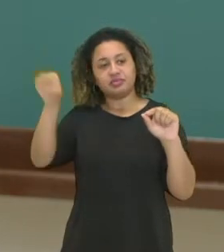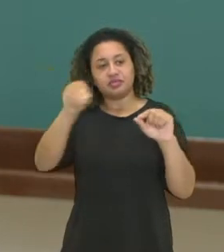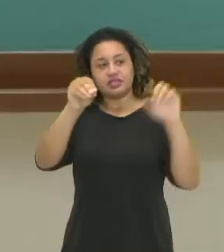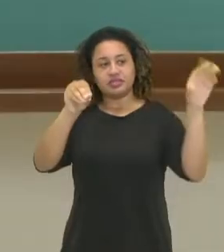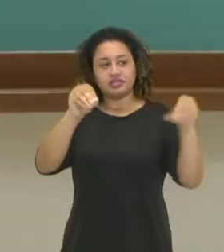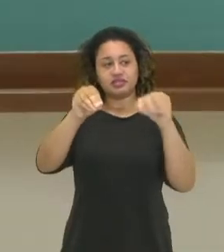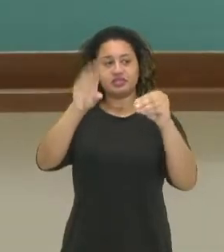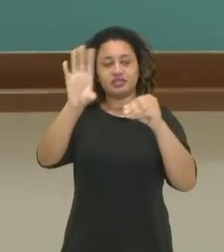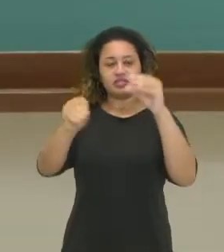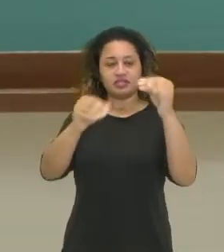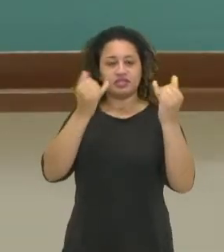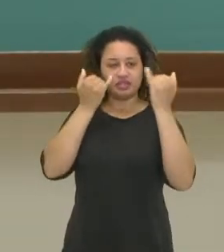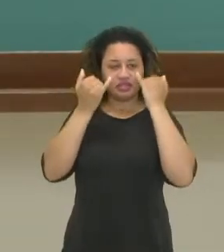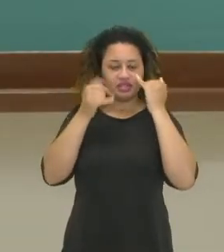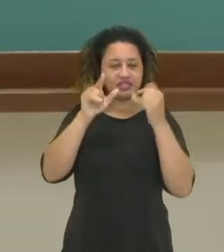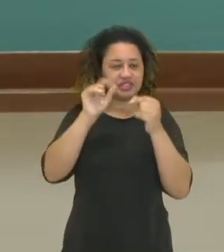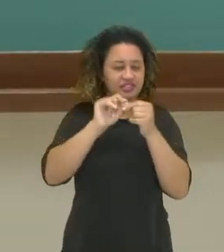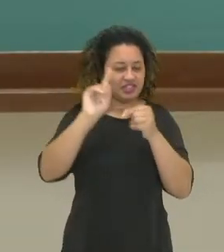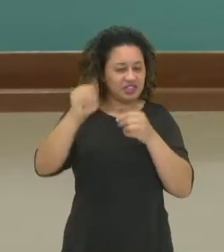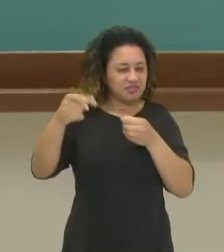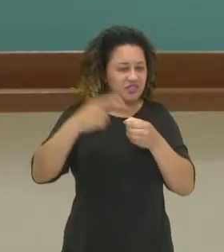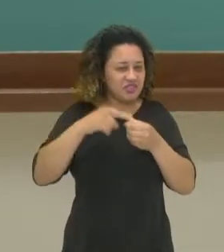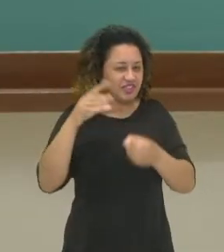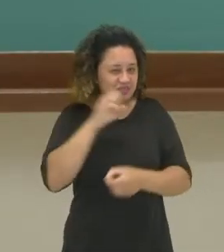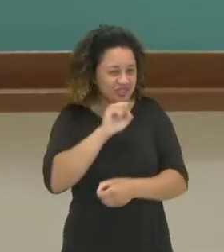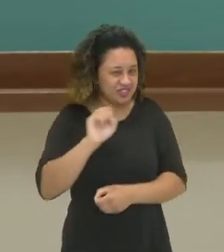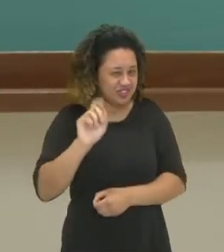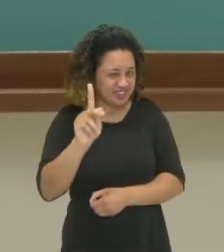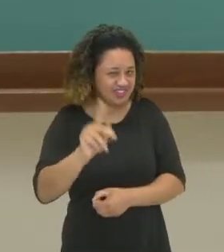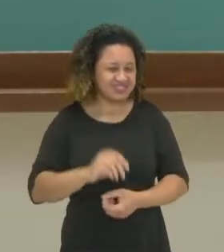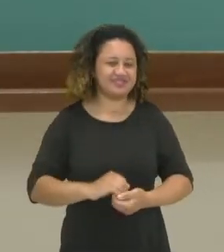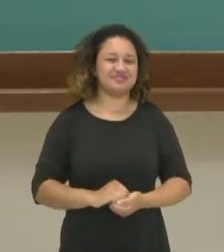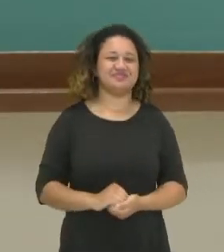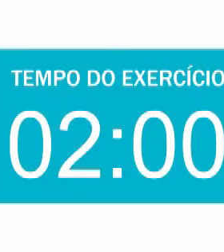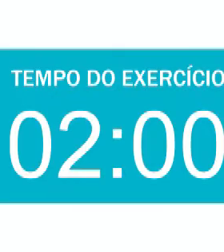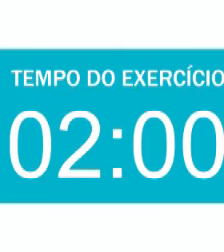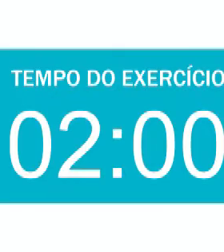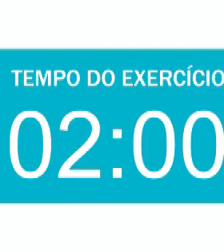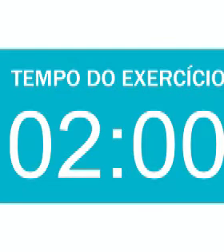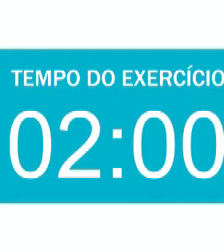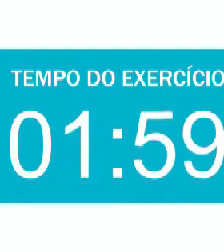informações. Faz aí que eu volto rapidinho, tá bom?